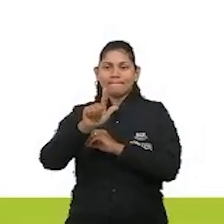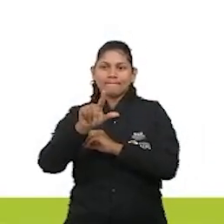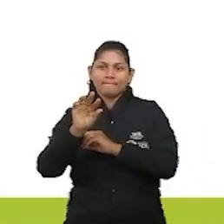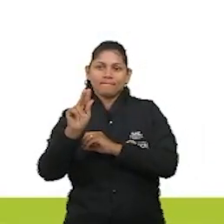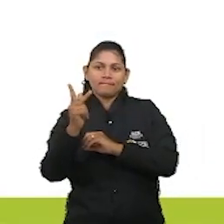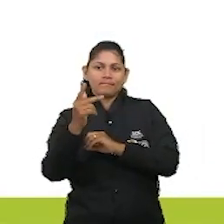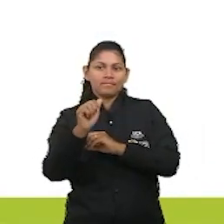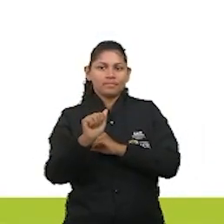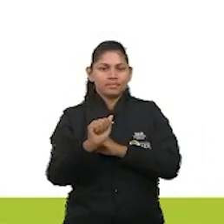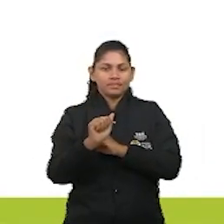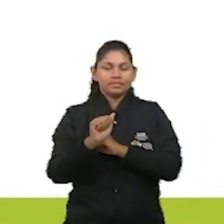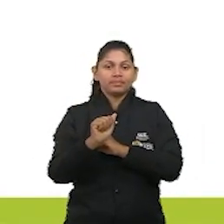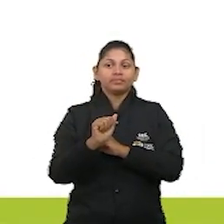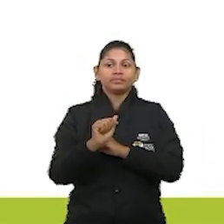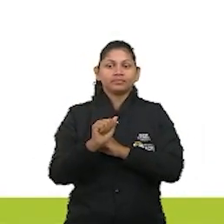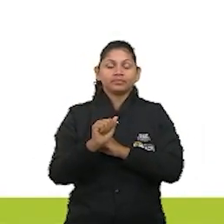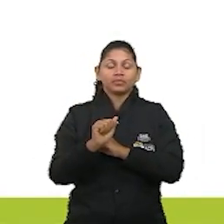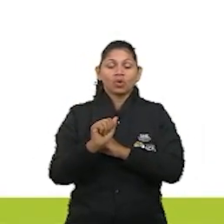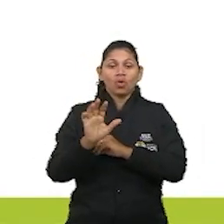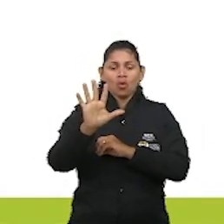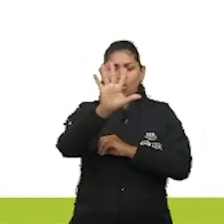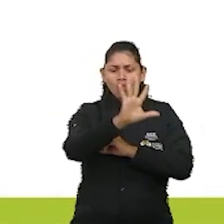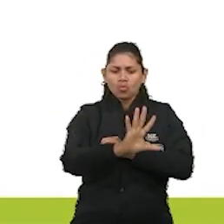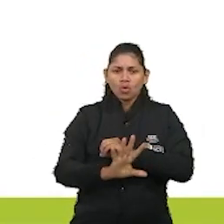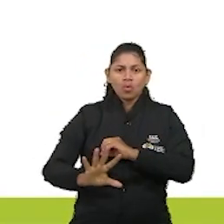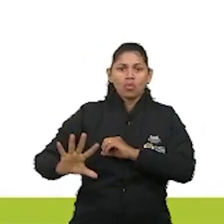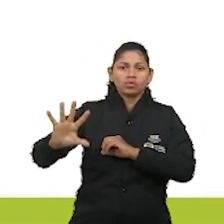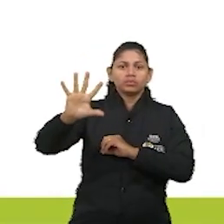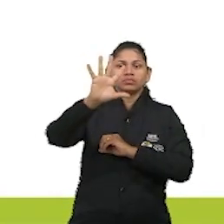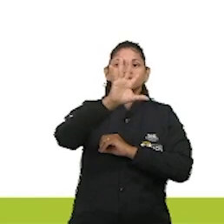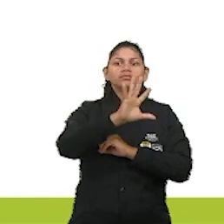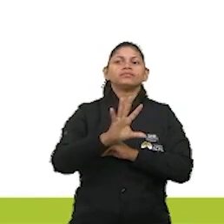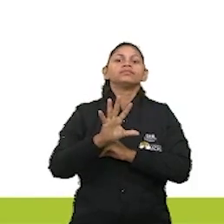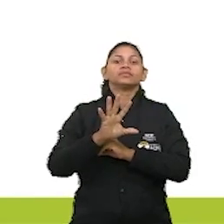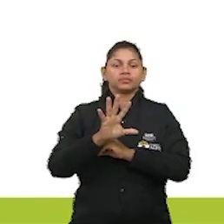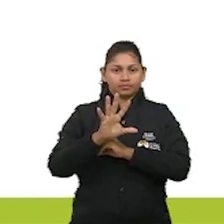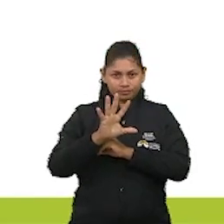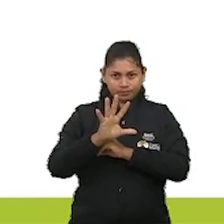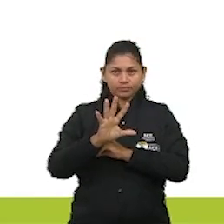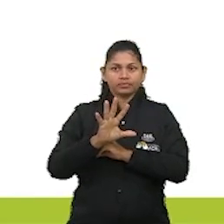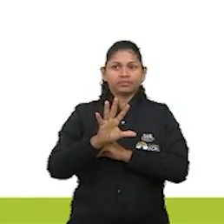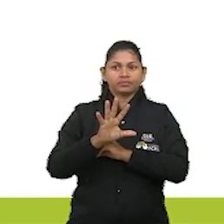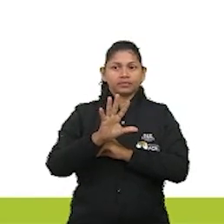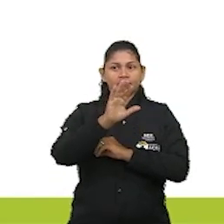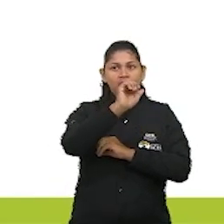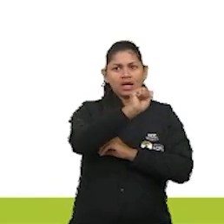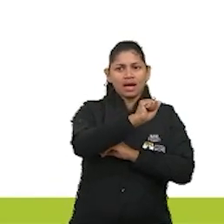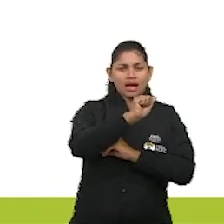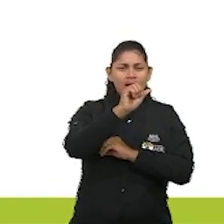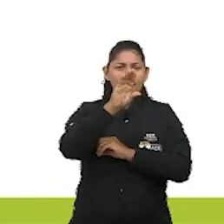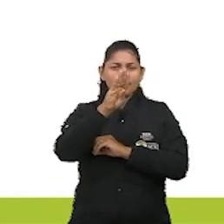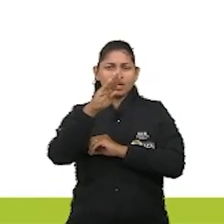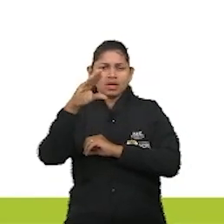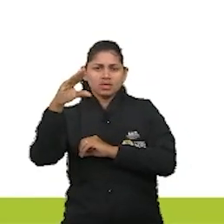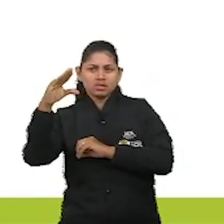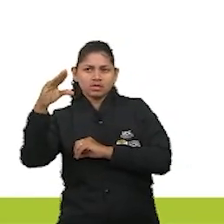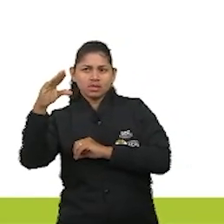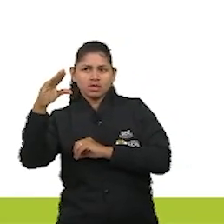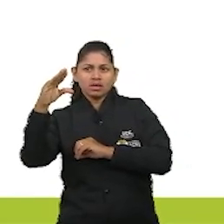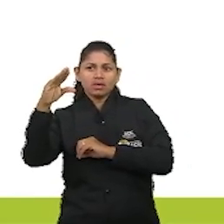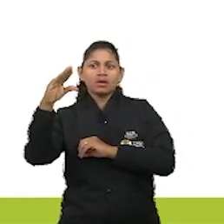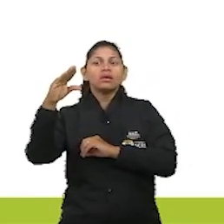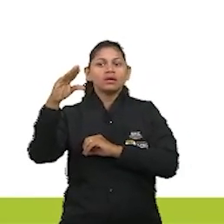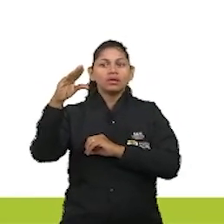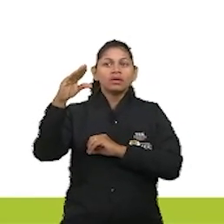fechada, e ou ele todo também, como a gente viu no exemplo anterior, do A, do B, do